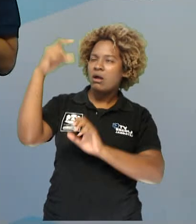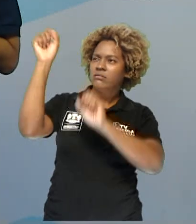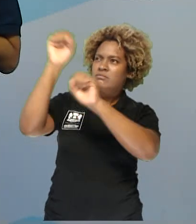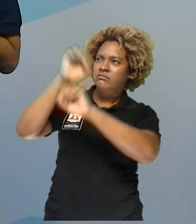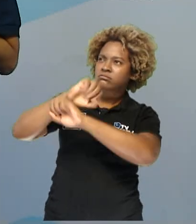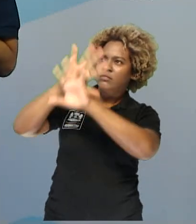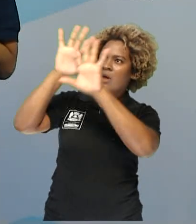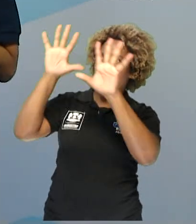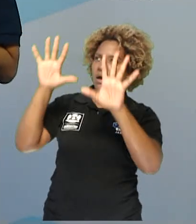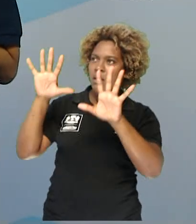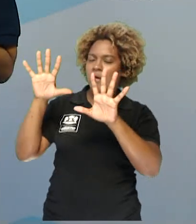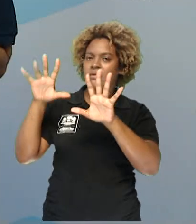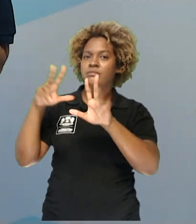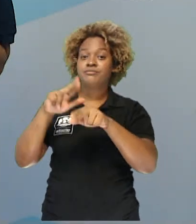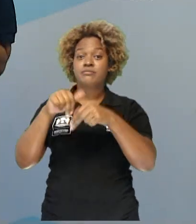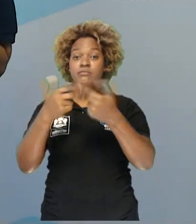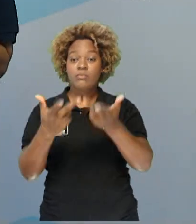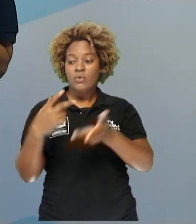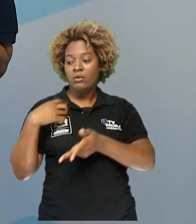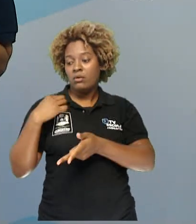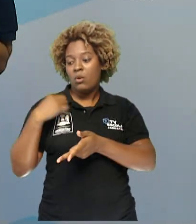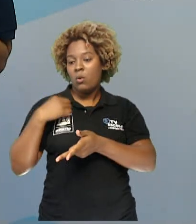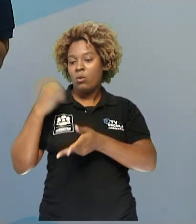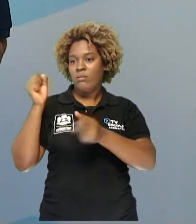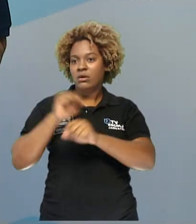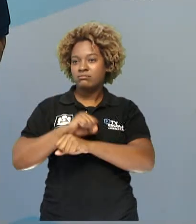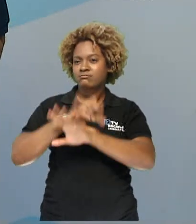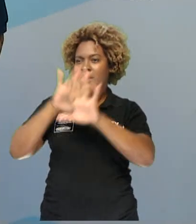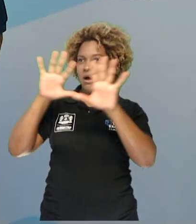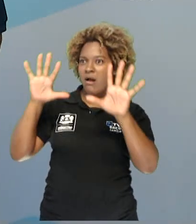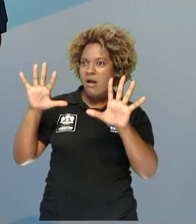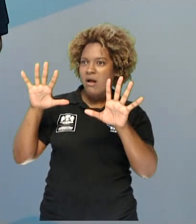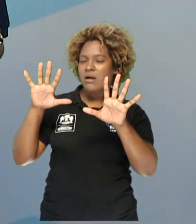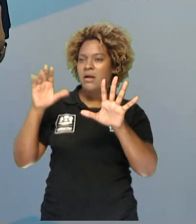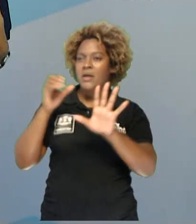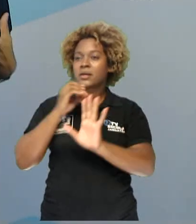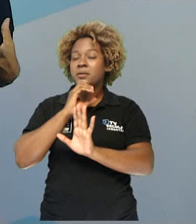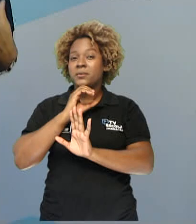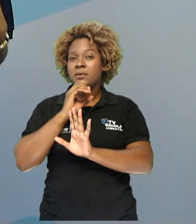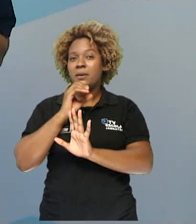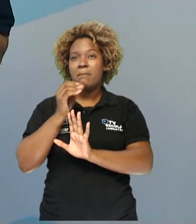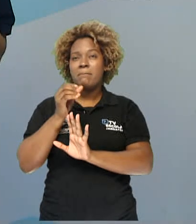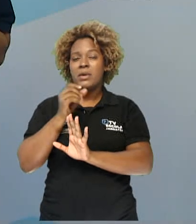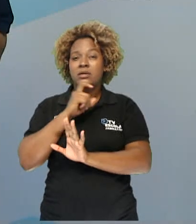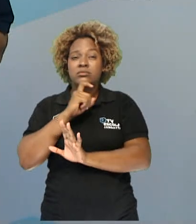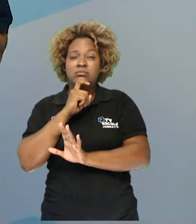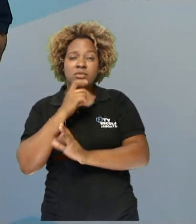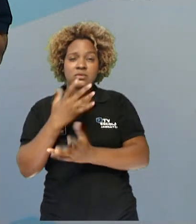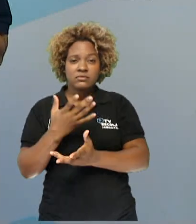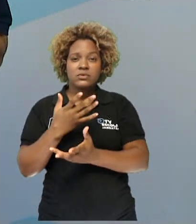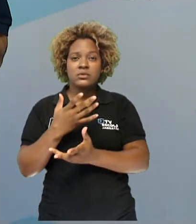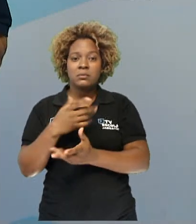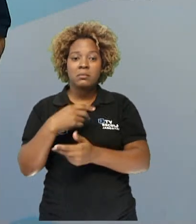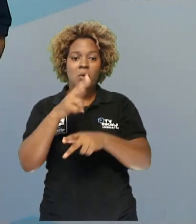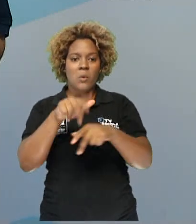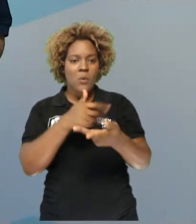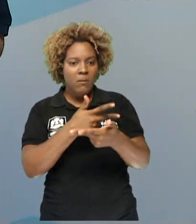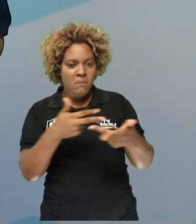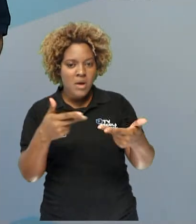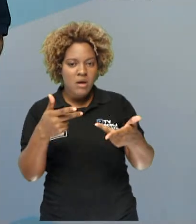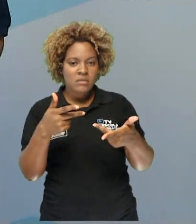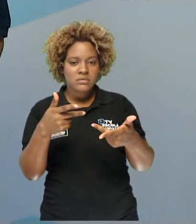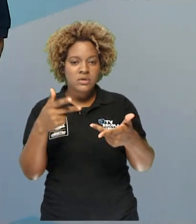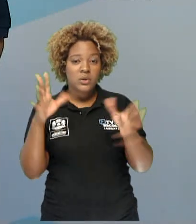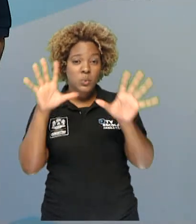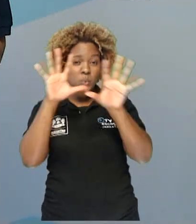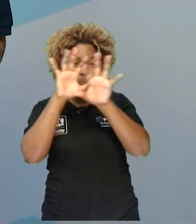exemplo, camisas claras são menos quentes, enquanto objetos escuros absorvem todas as cores da